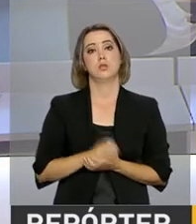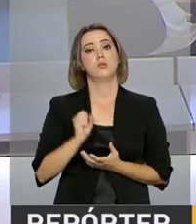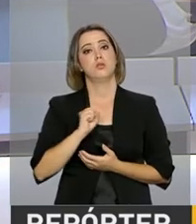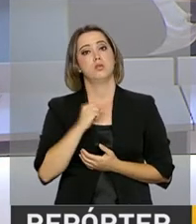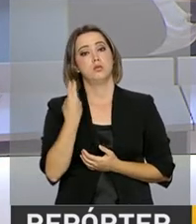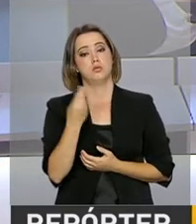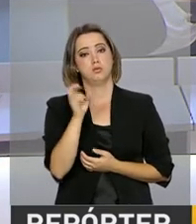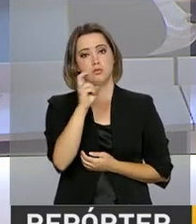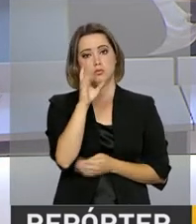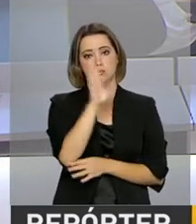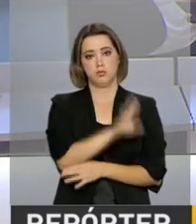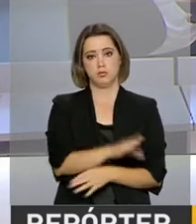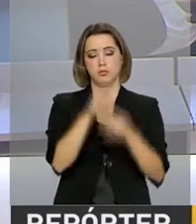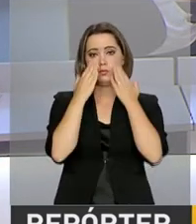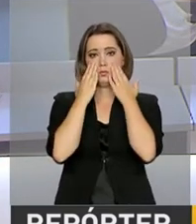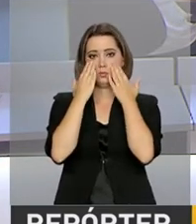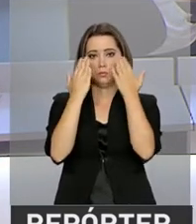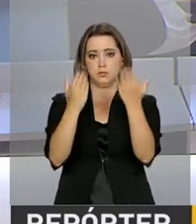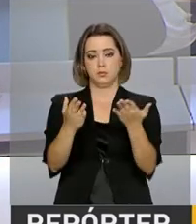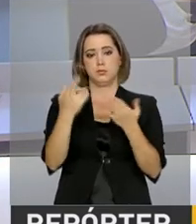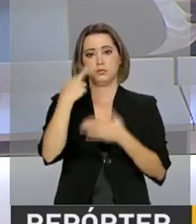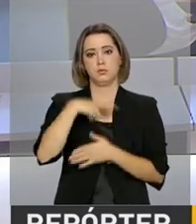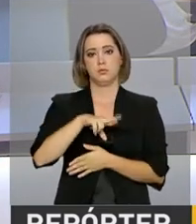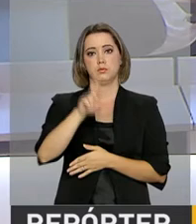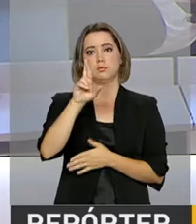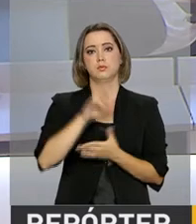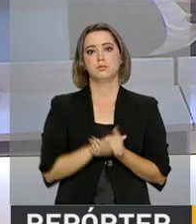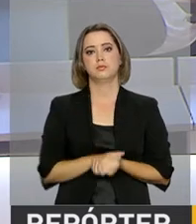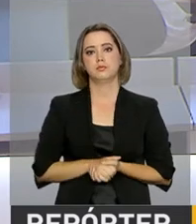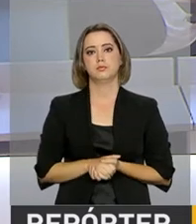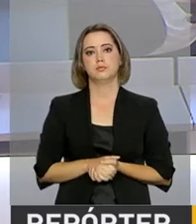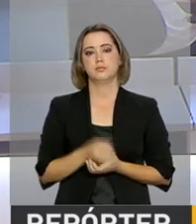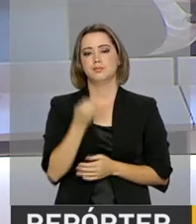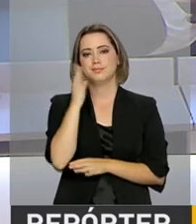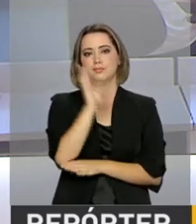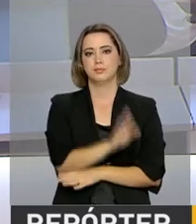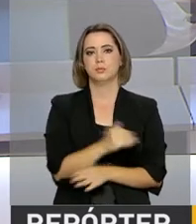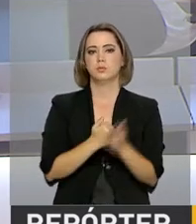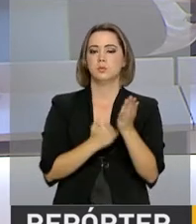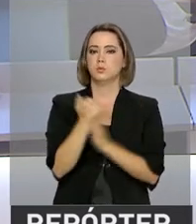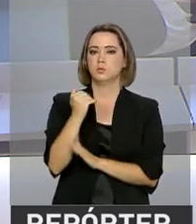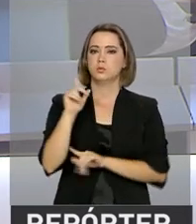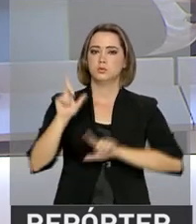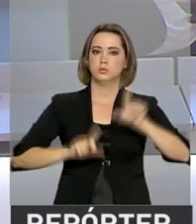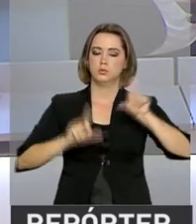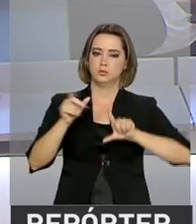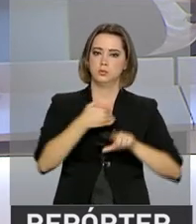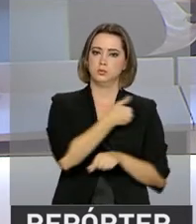informações. Ou às 5 da tarde, na próxima edição do Repórter NBR. Uma boa tarde para você.